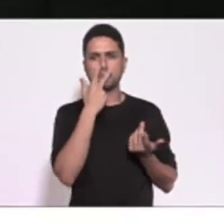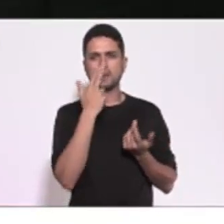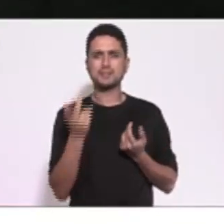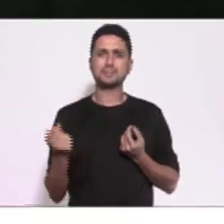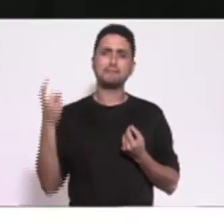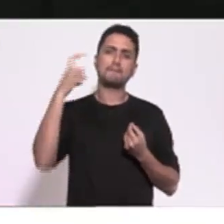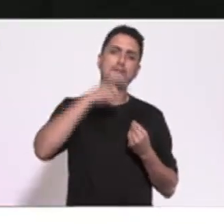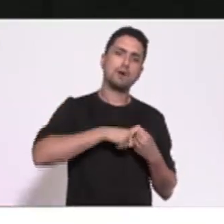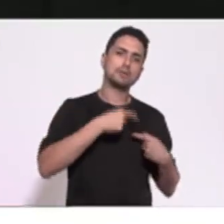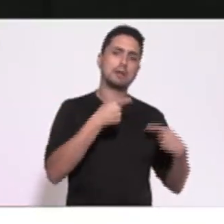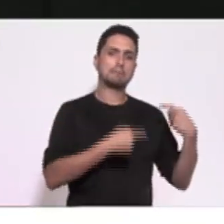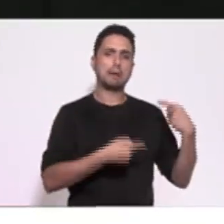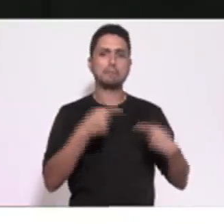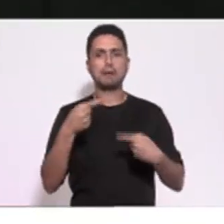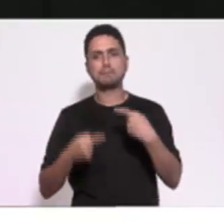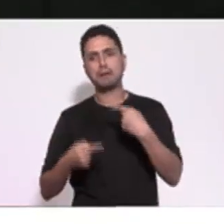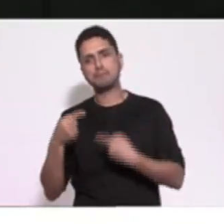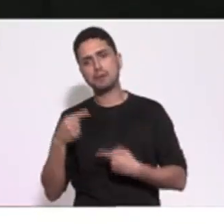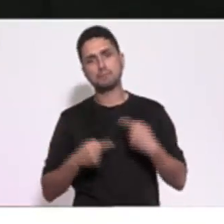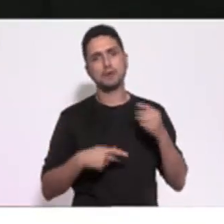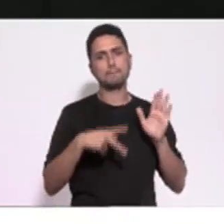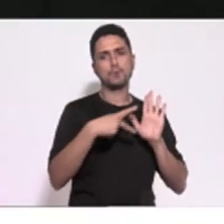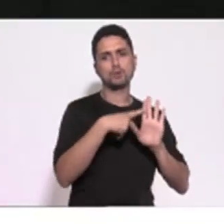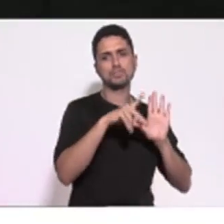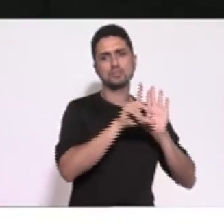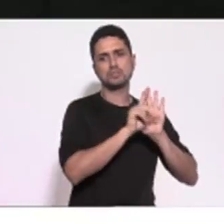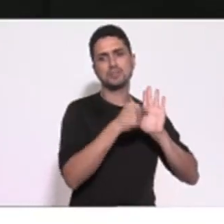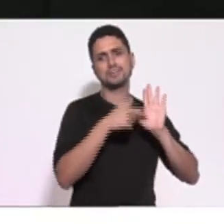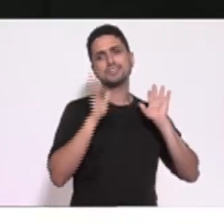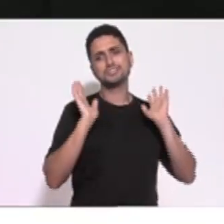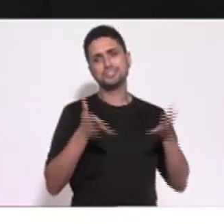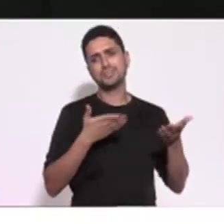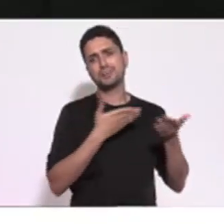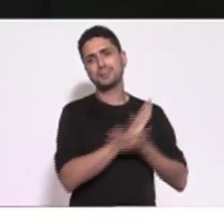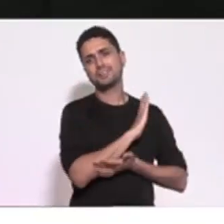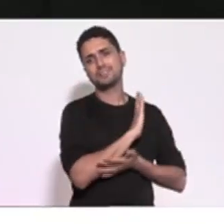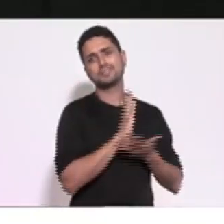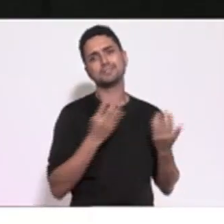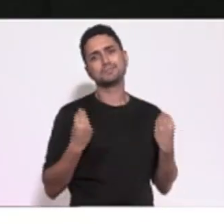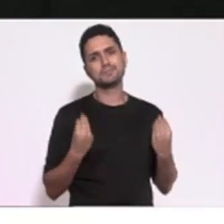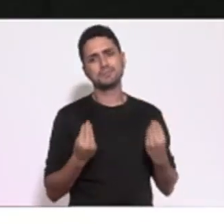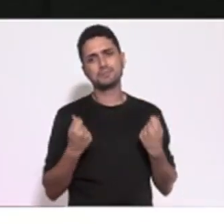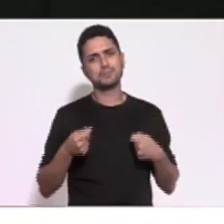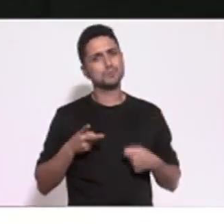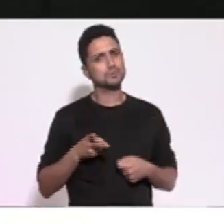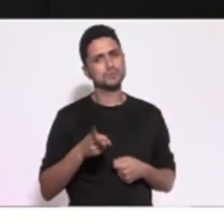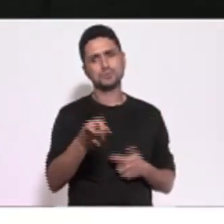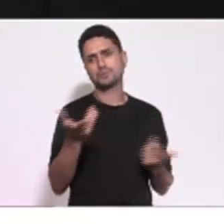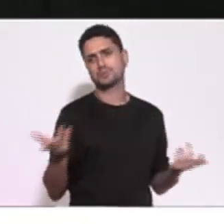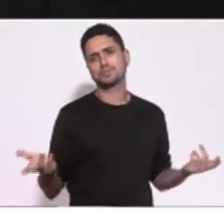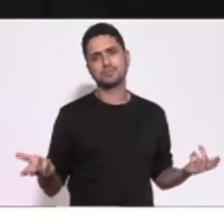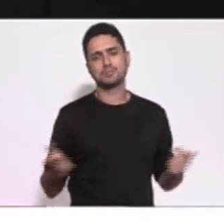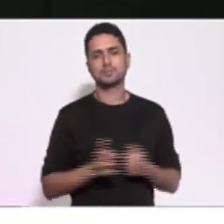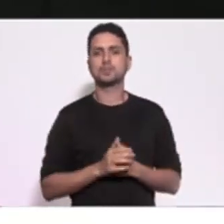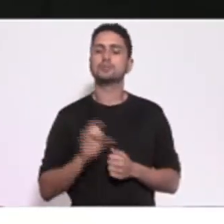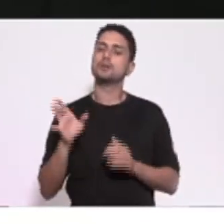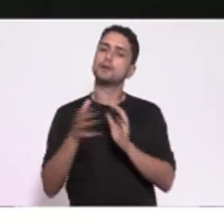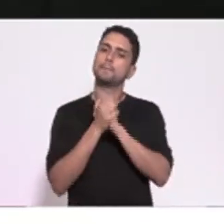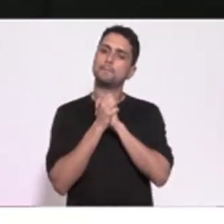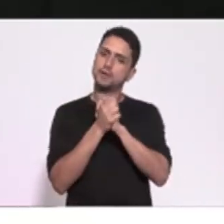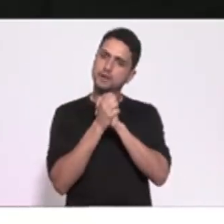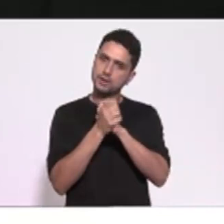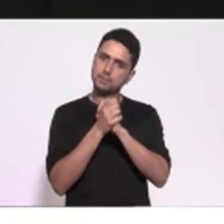voltar discussões de projetos que já foram votados, que já tiveram... Matéria vencida, vamos seguir. Perfeito. Apenas parabenizar, então,